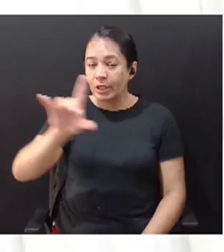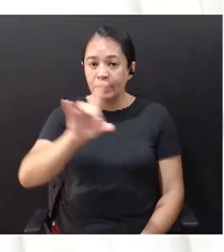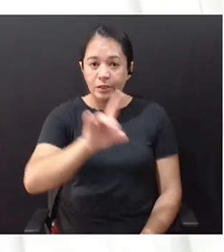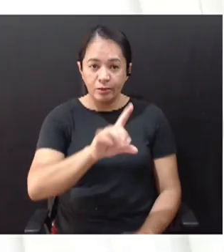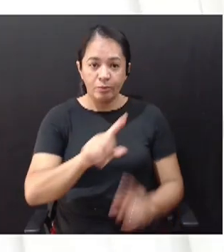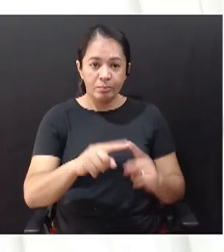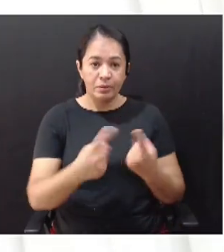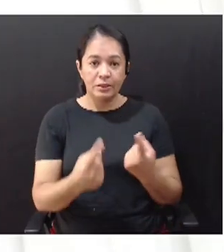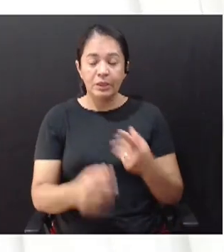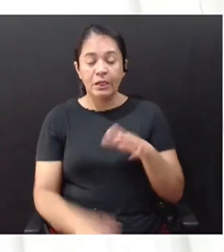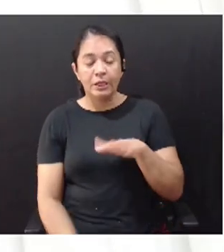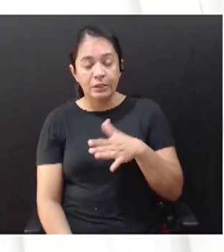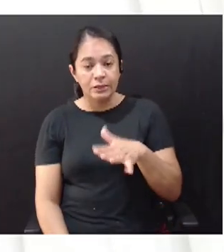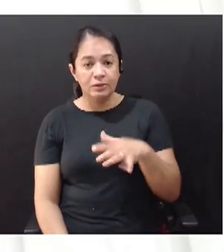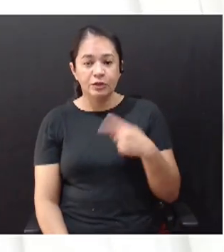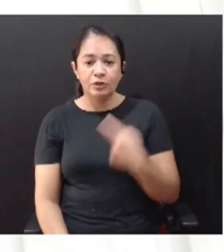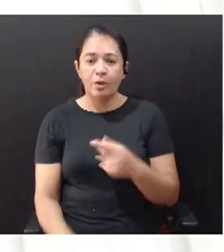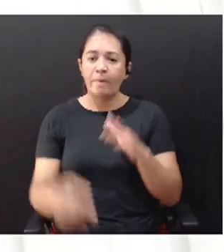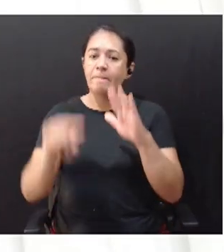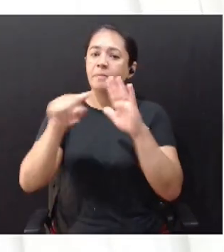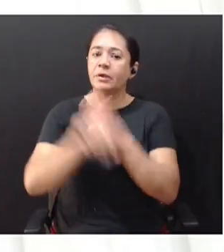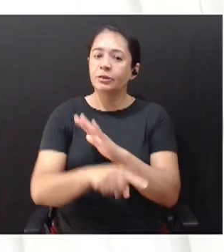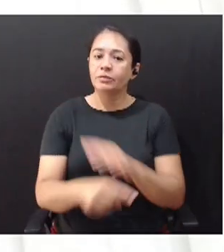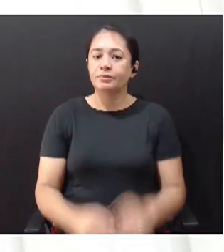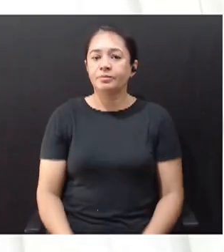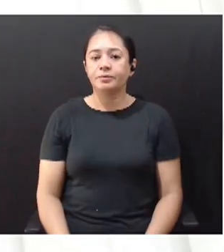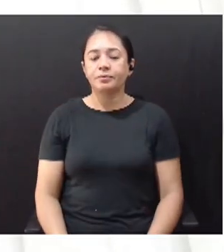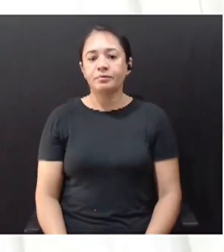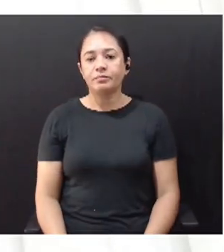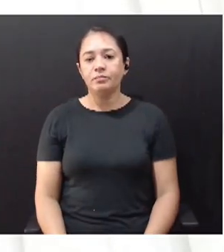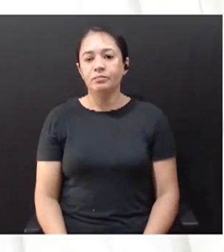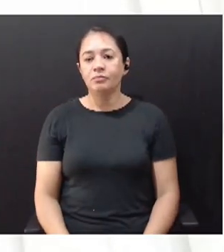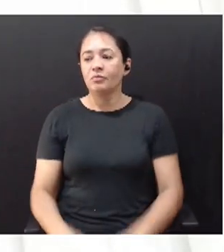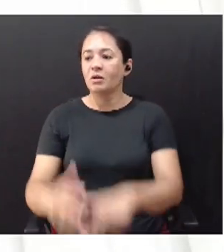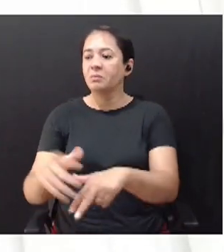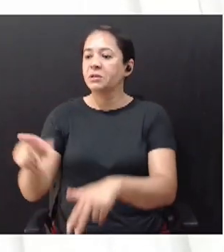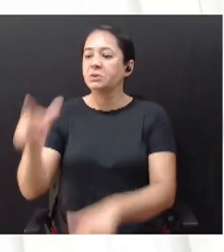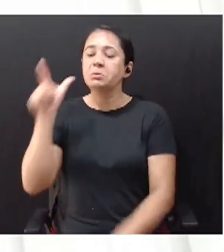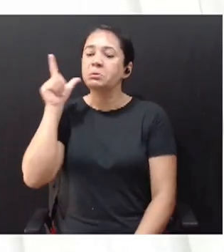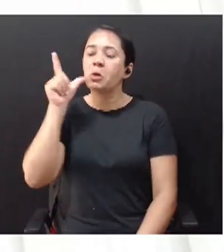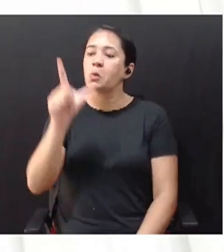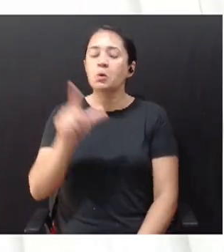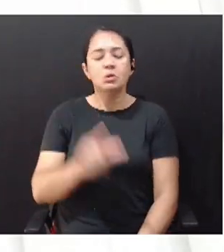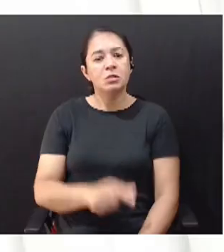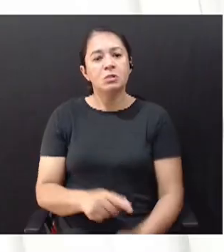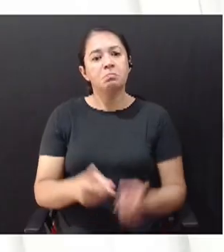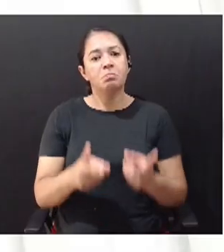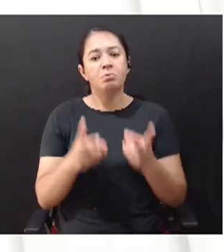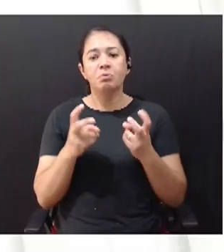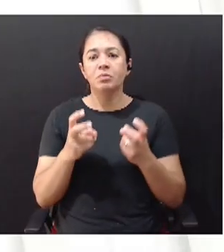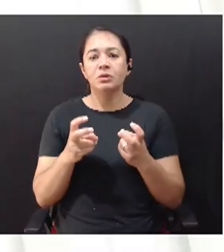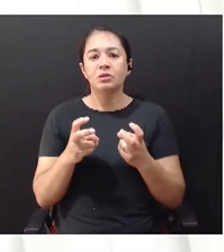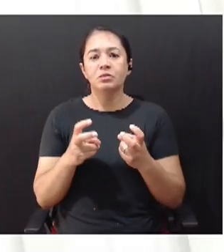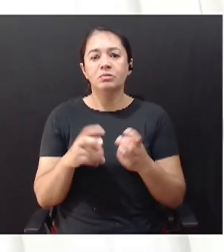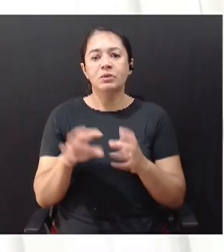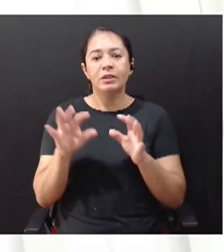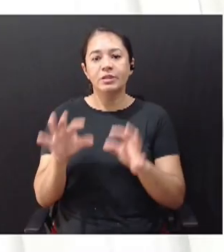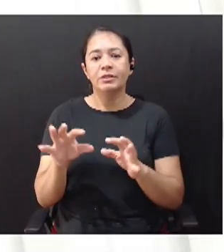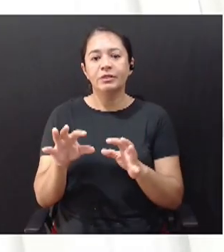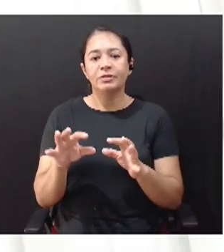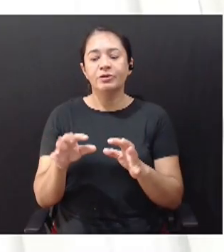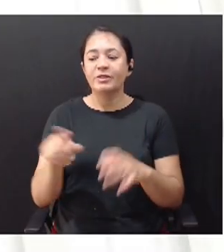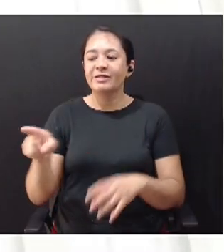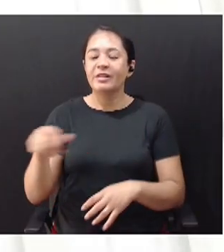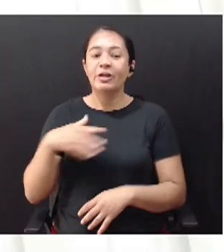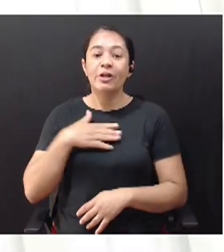quando nós questionamos os pacientes, eles nem conseguem identificar aquilo que os faz relaxar. Uhum.